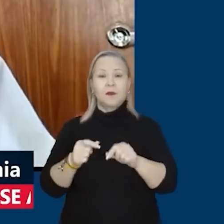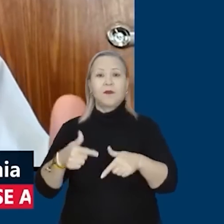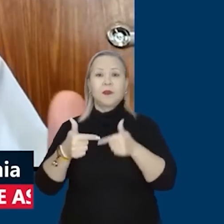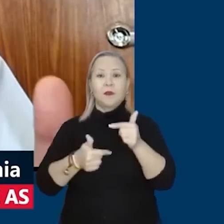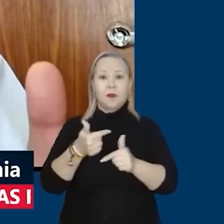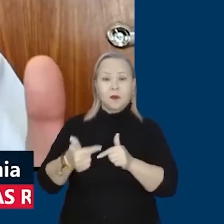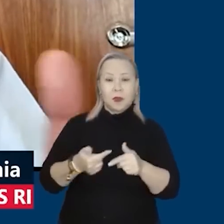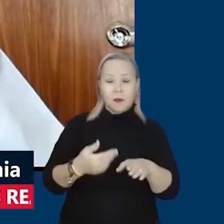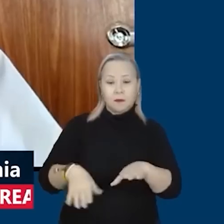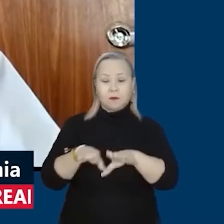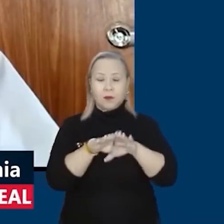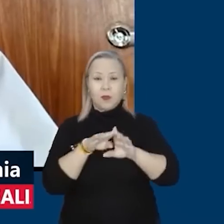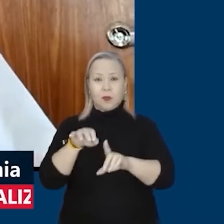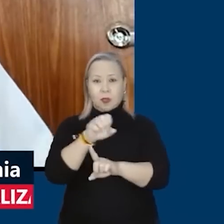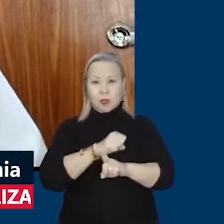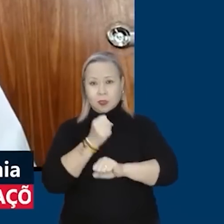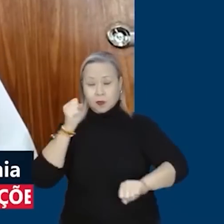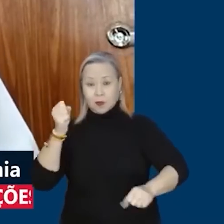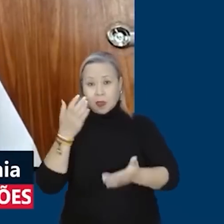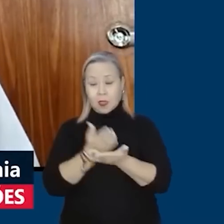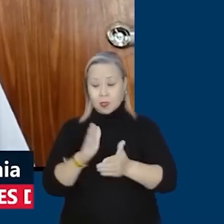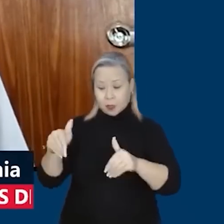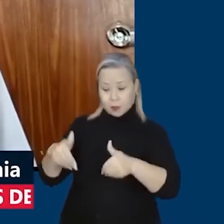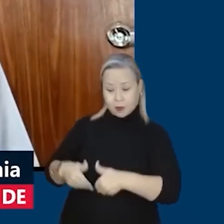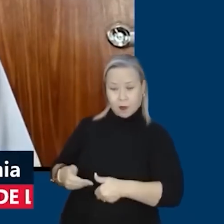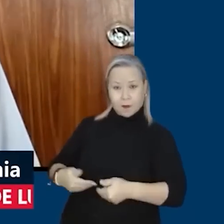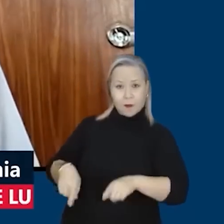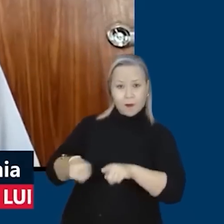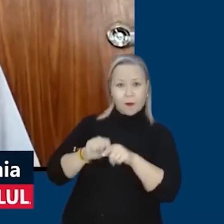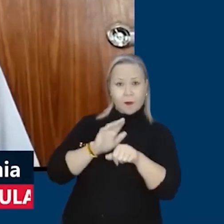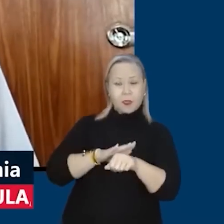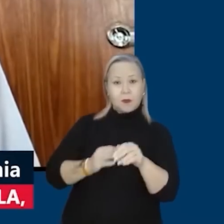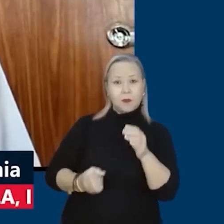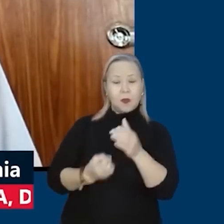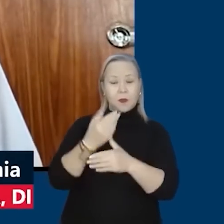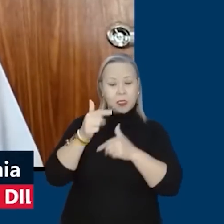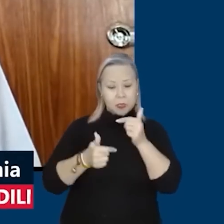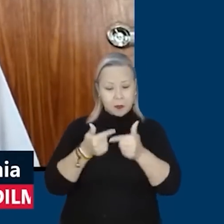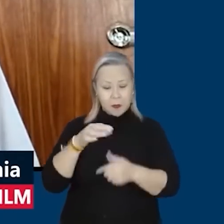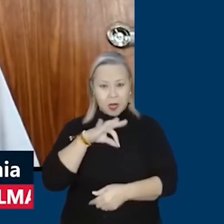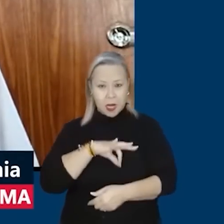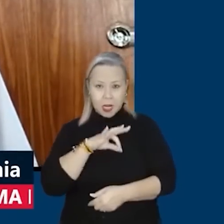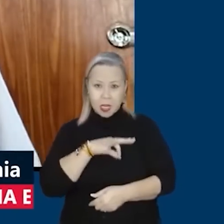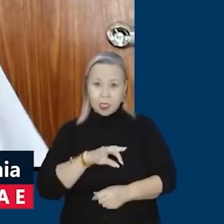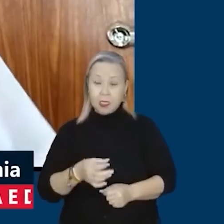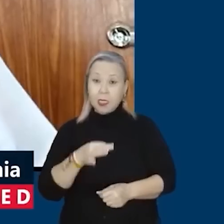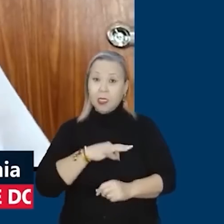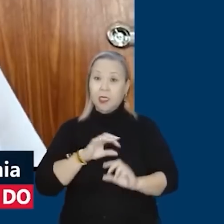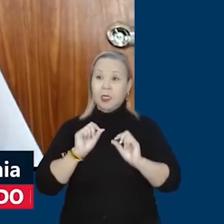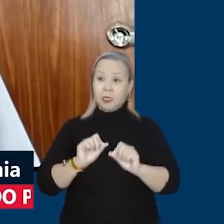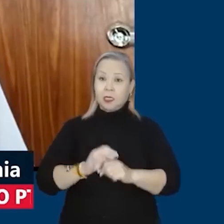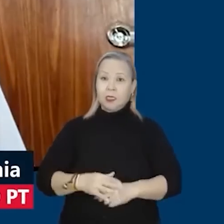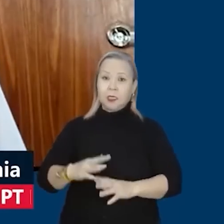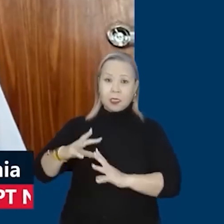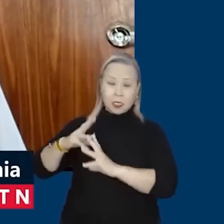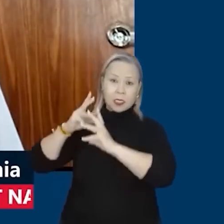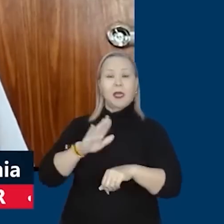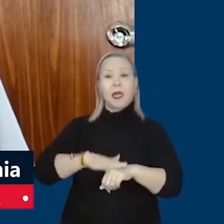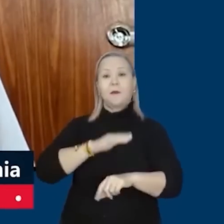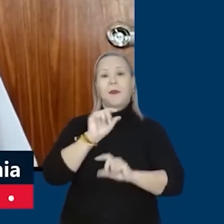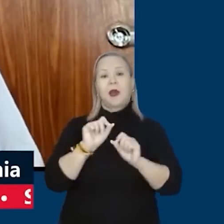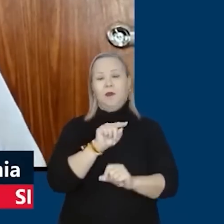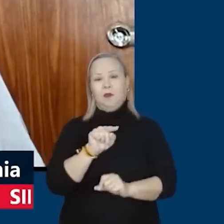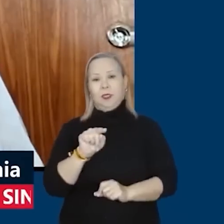social gigantesco, eliminando a fome, ao mesmo tempo estamos gerando emprego, renda e retomando a roda do